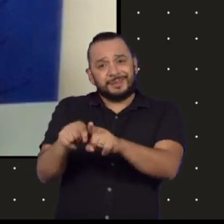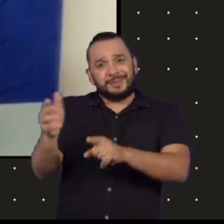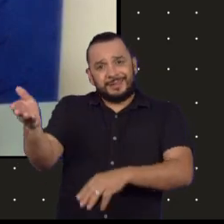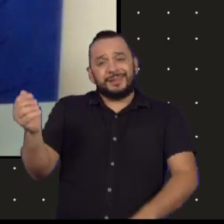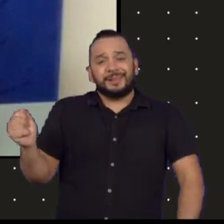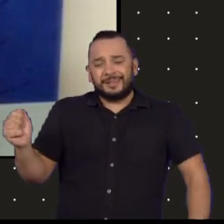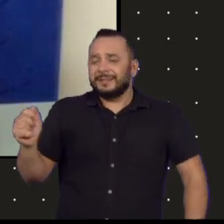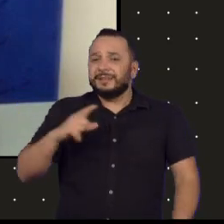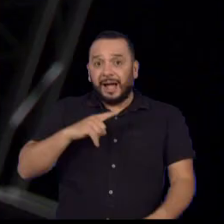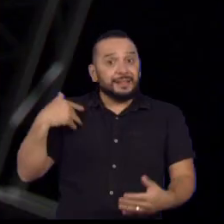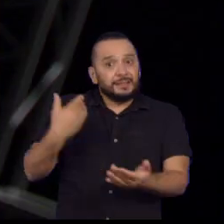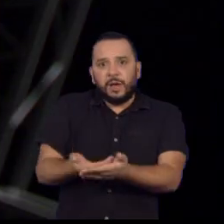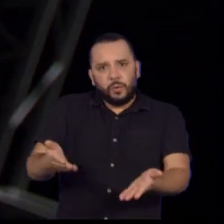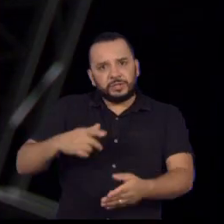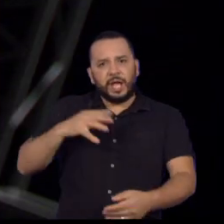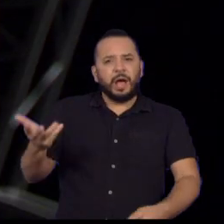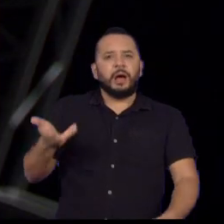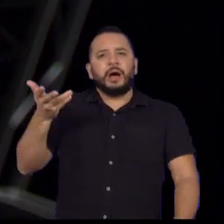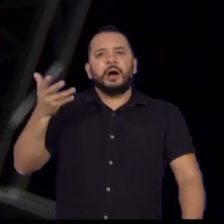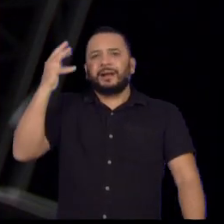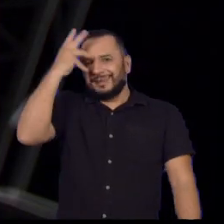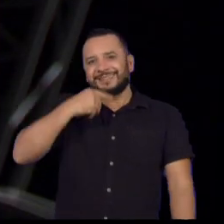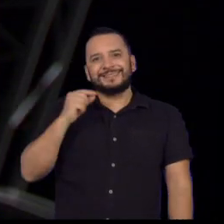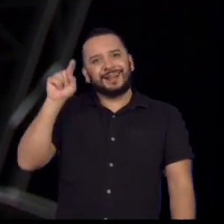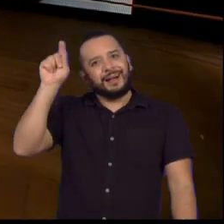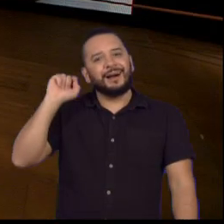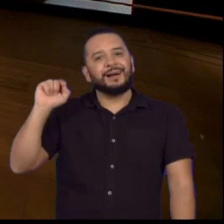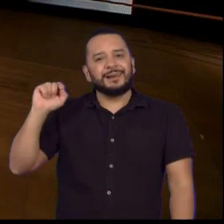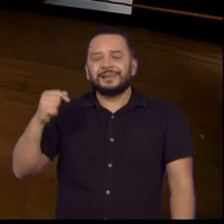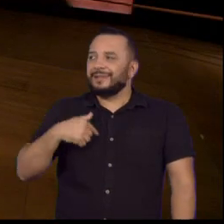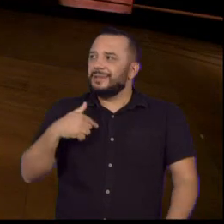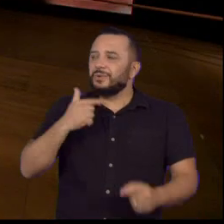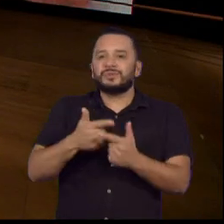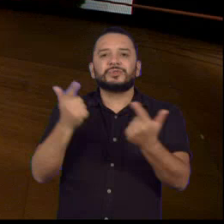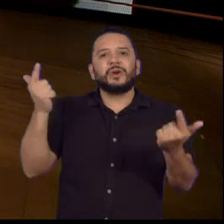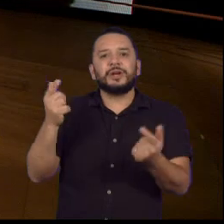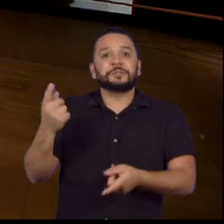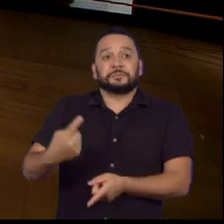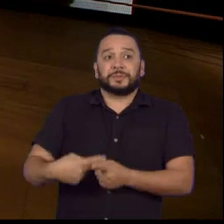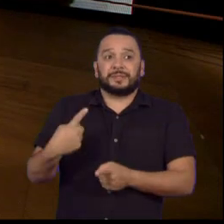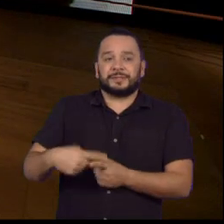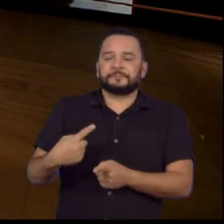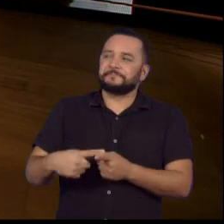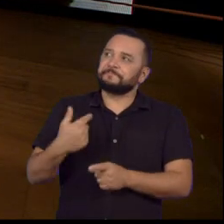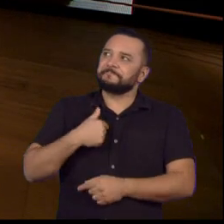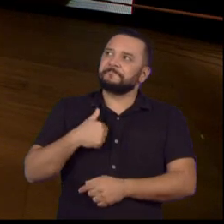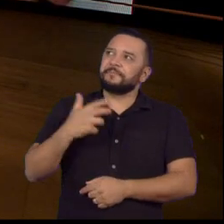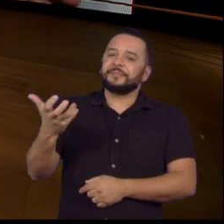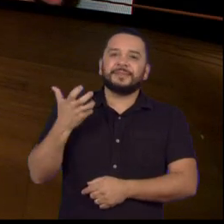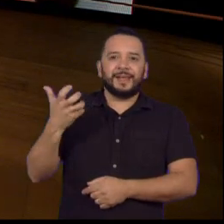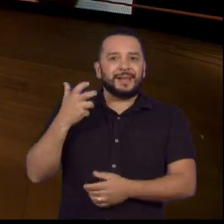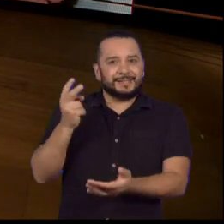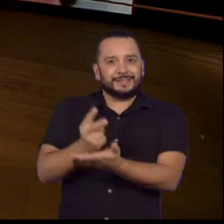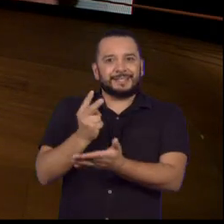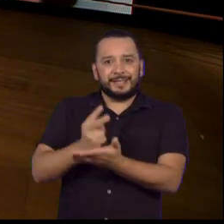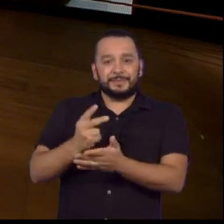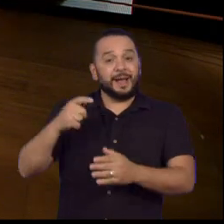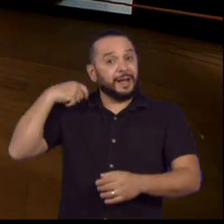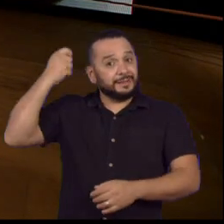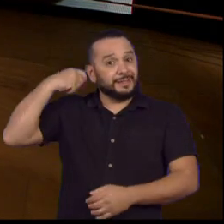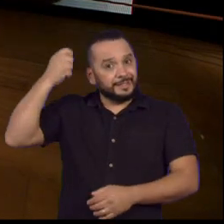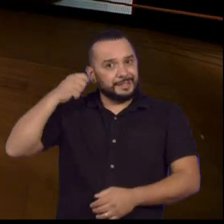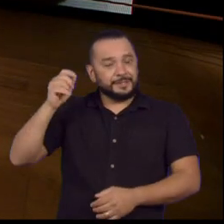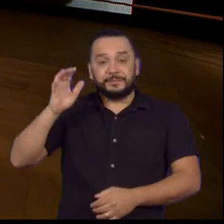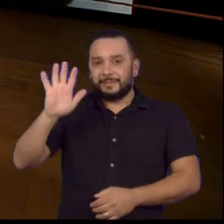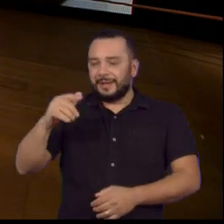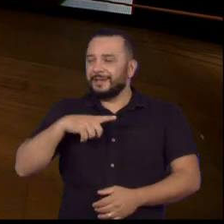são lindas, inclusive. Eu tive uma sorte, porque eu sempre quis ser atriz. Mas, na verdade, eu